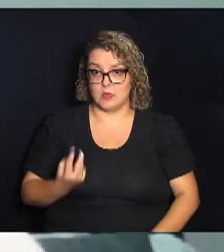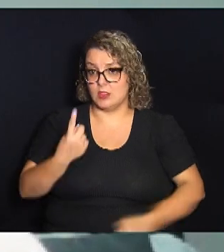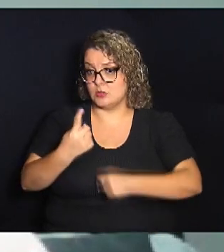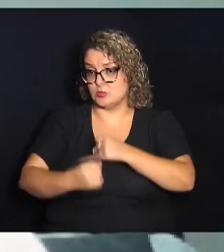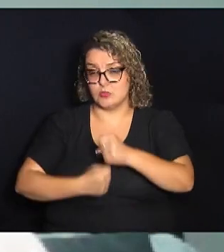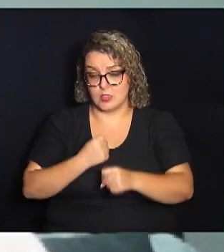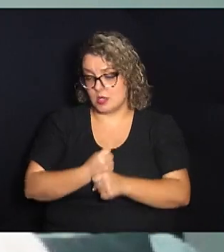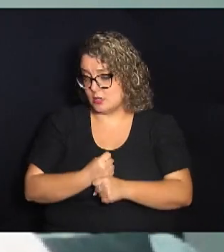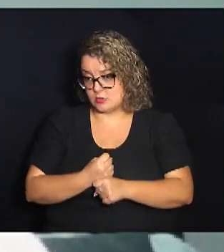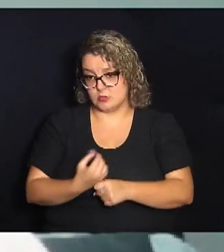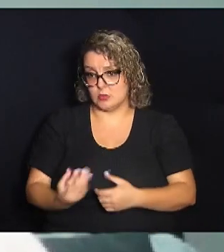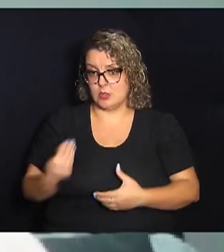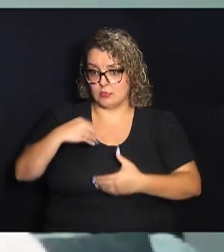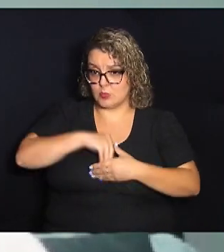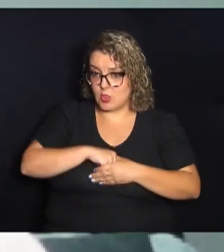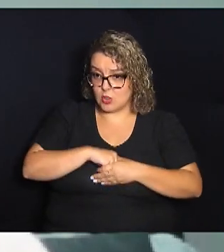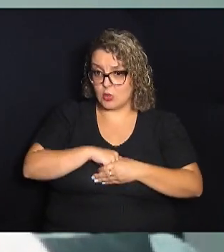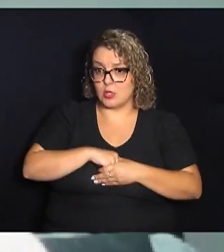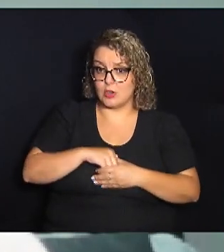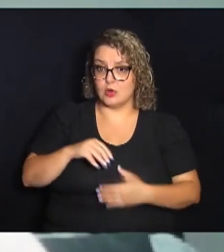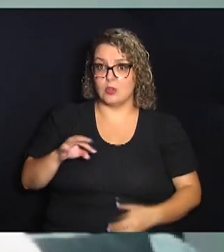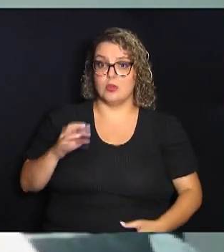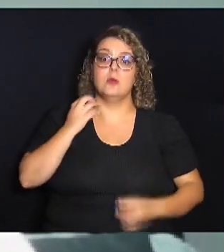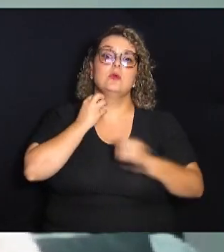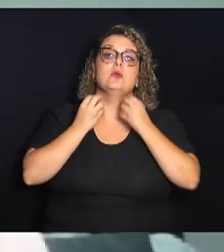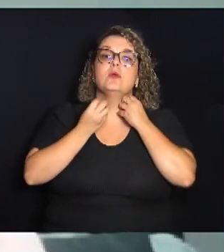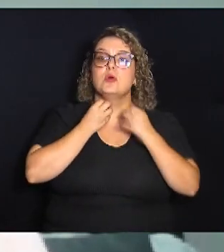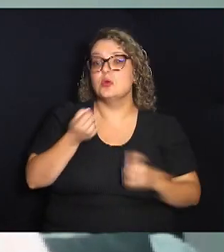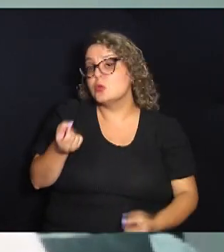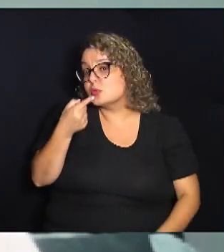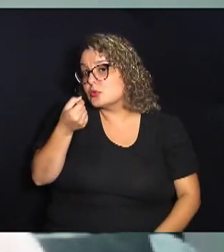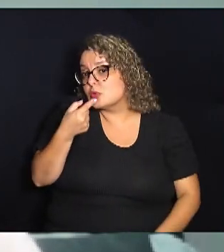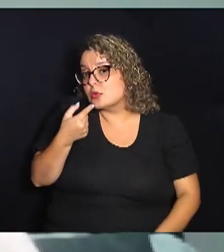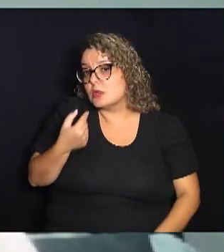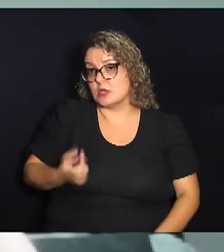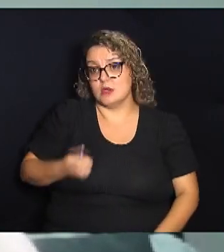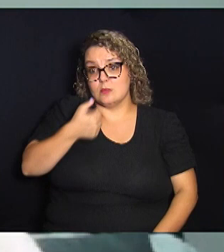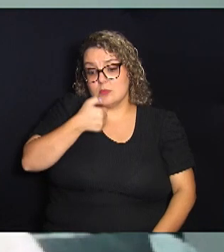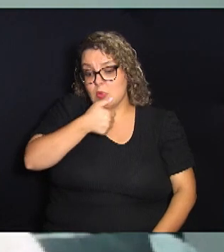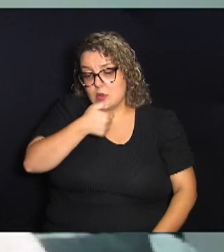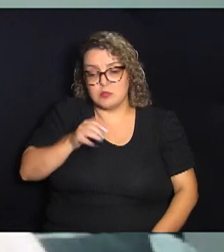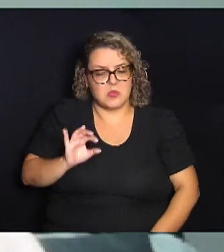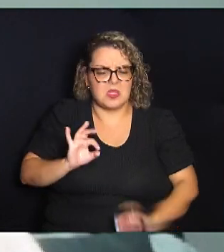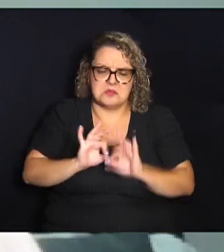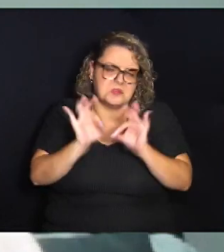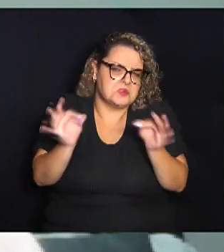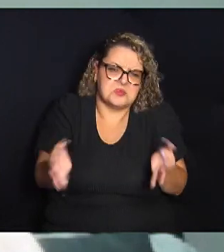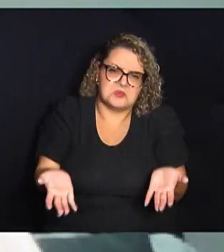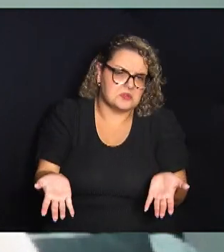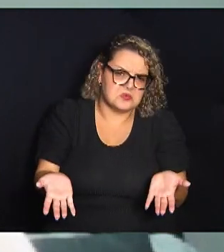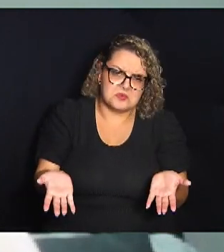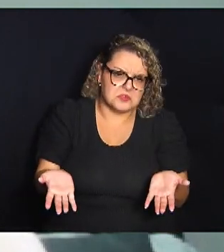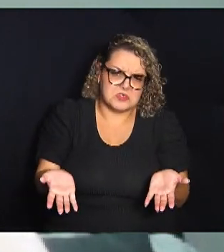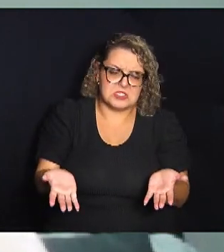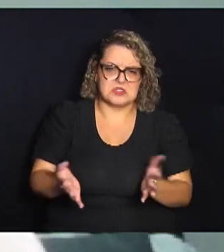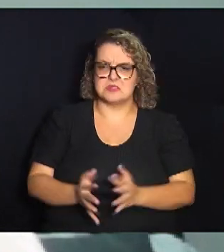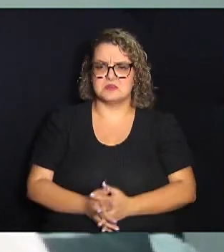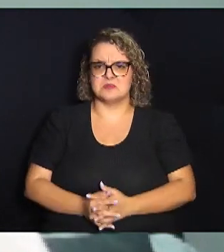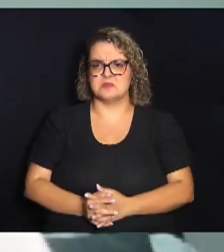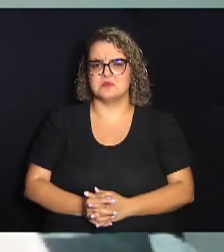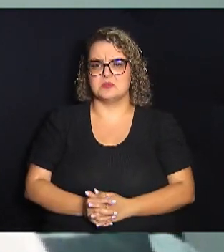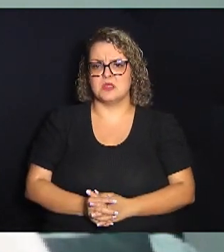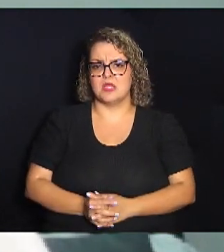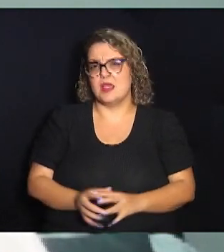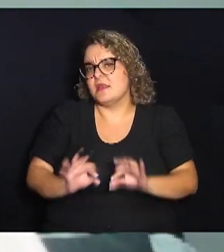isso. E um hormônio da tireoide é um comprimidinho em jejum. É muito simples. Então, não é uma coisa muito